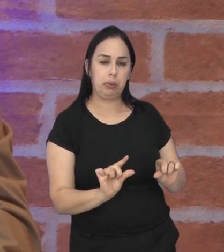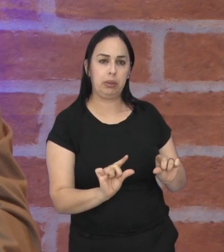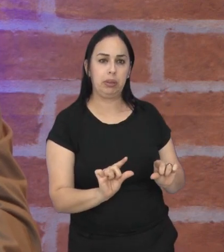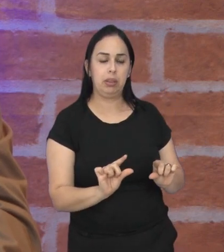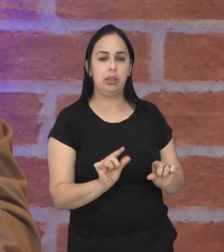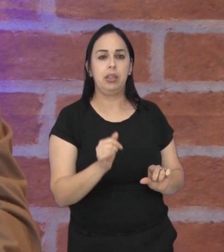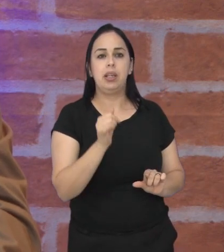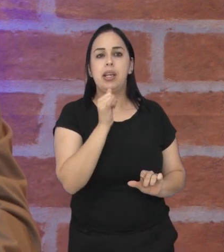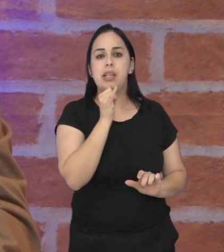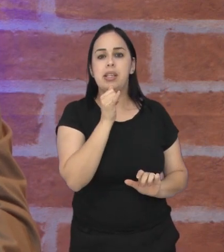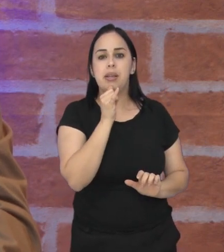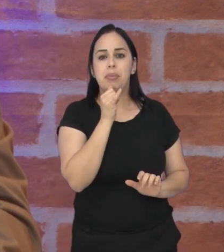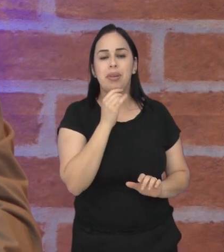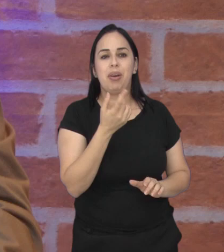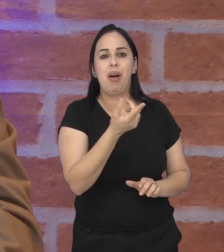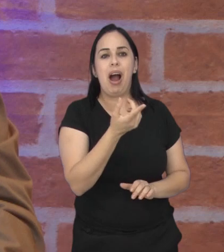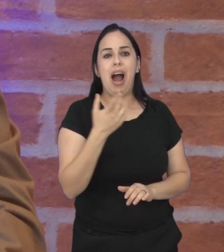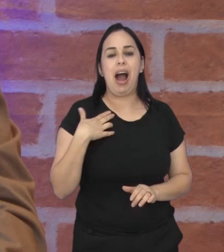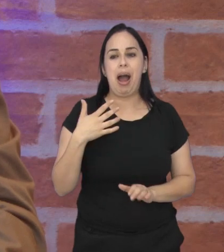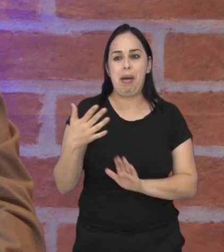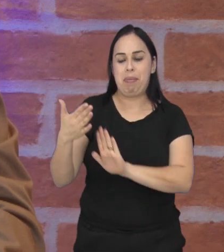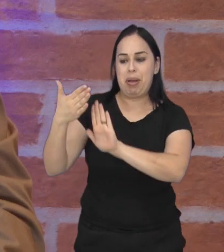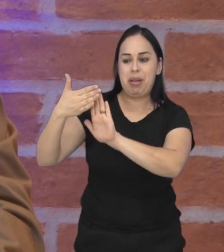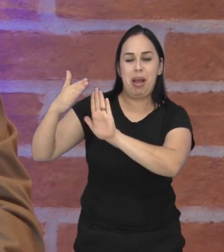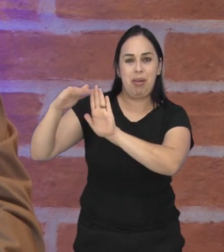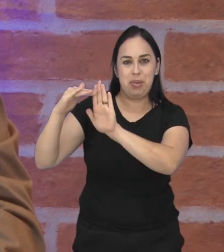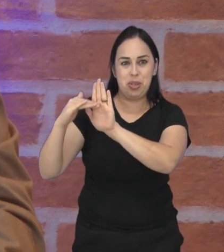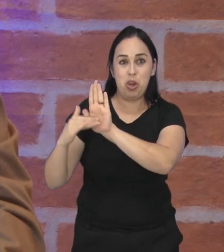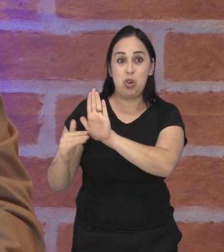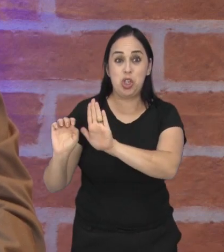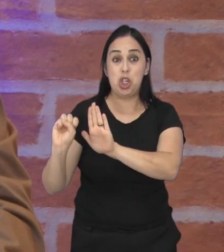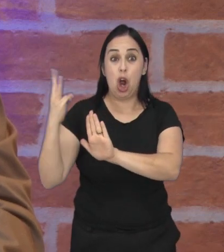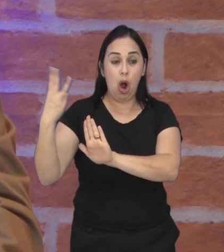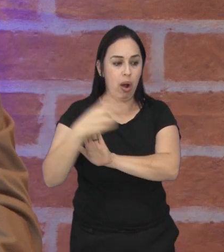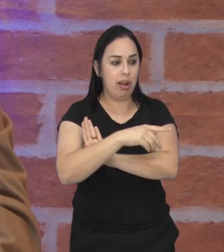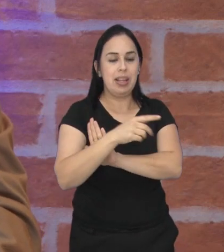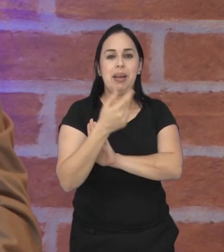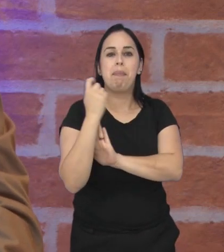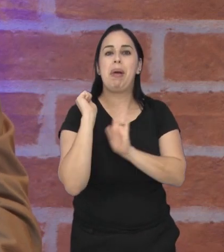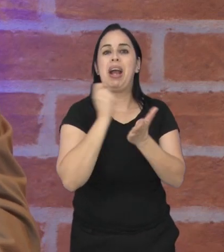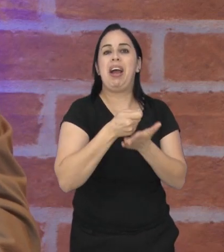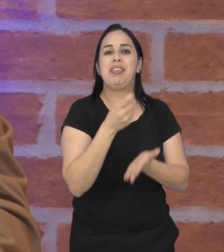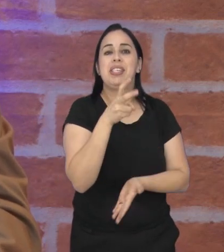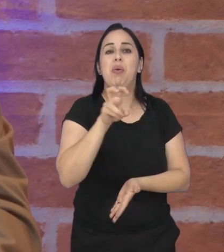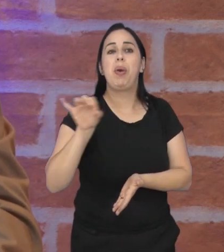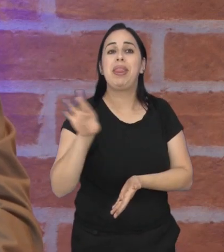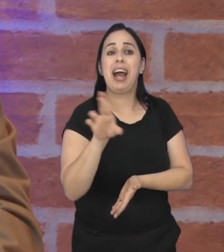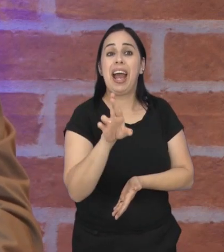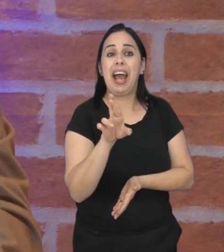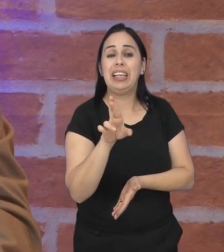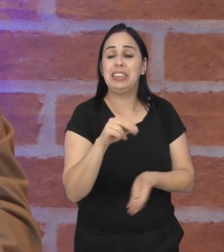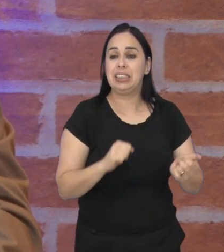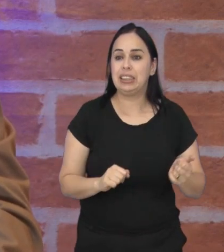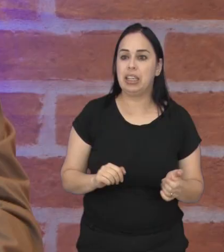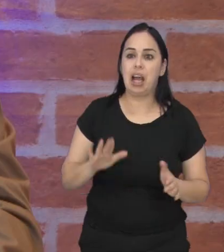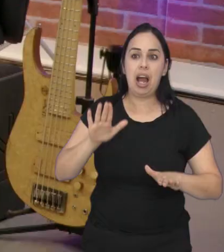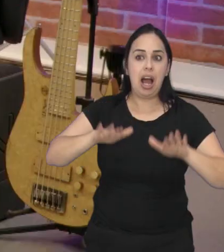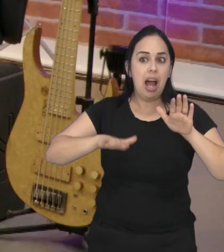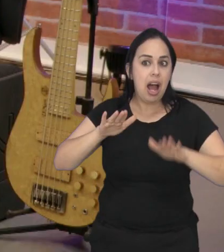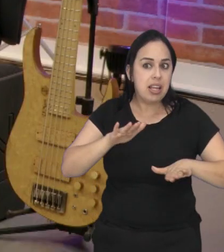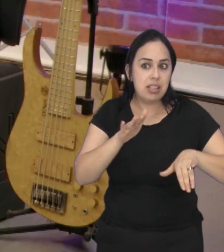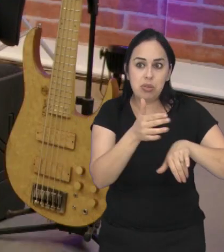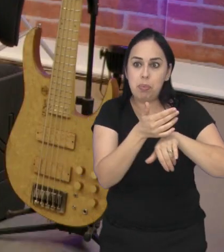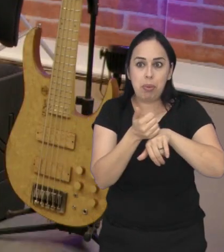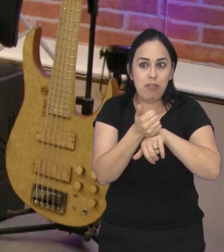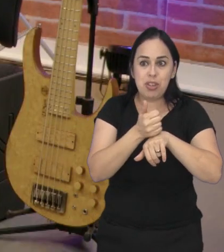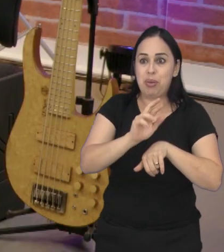começou a voltar a agenda, por qualquer 50 conto, o cara ia erguer fader, por exemplo, entendeu? 100 conto, o cara ia lá no bar. Ou às vezes o cara nem era um profissional